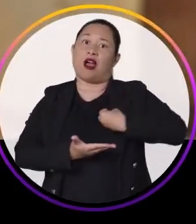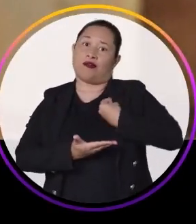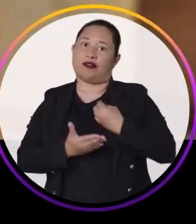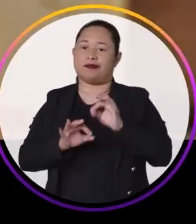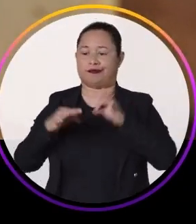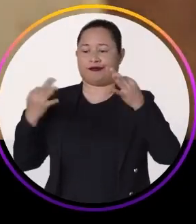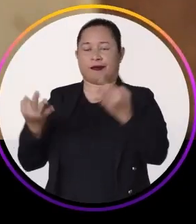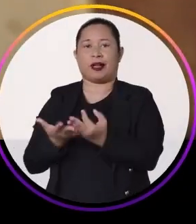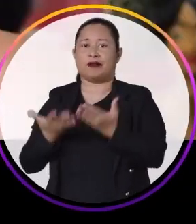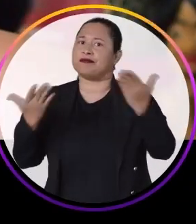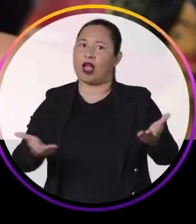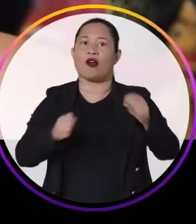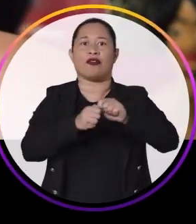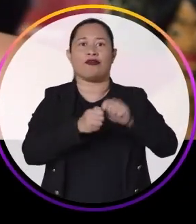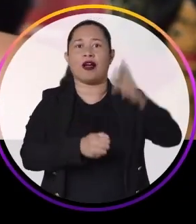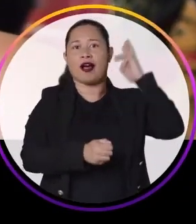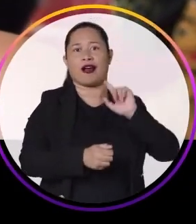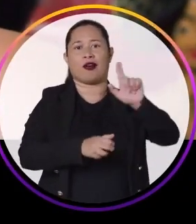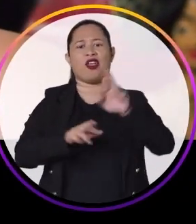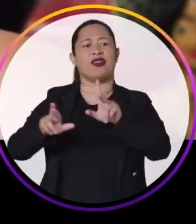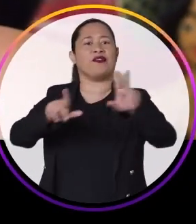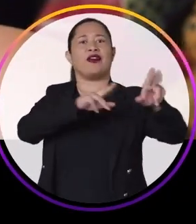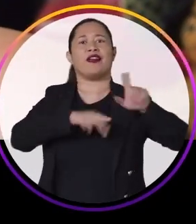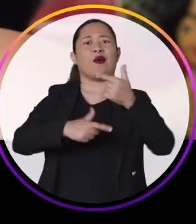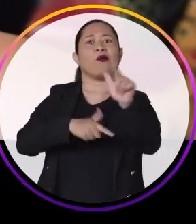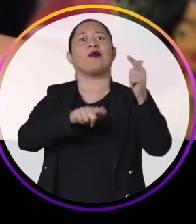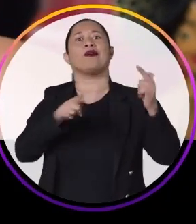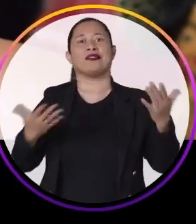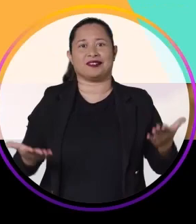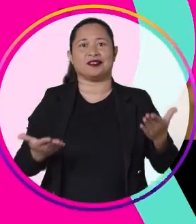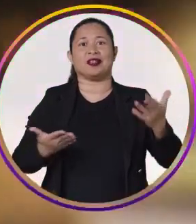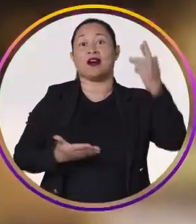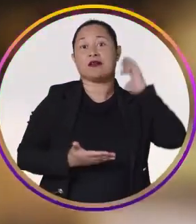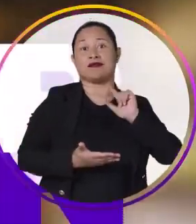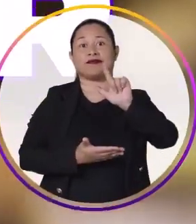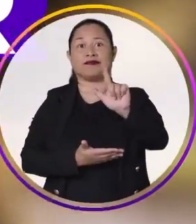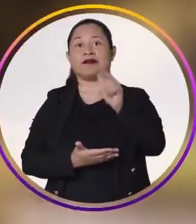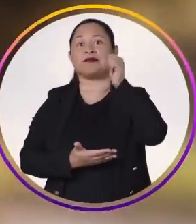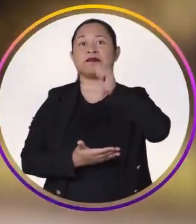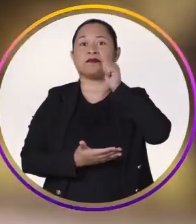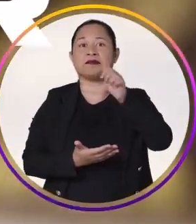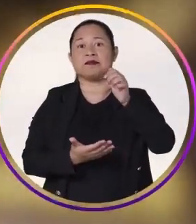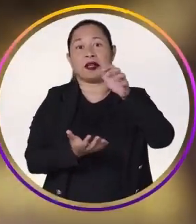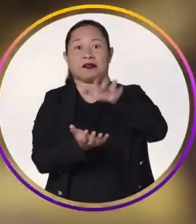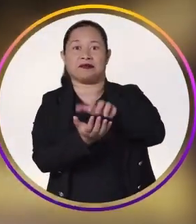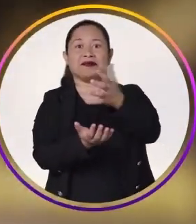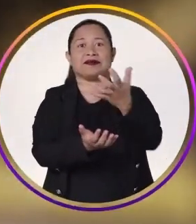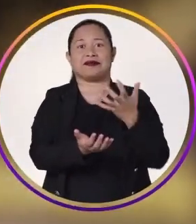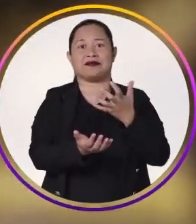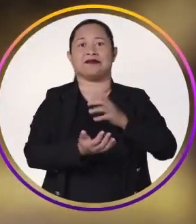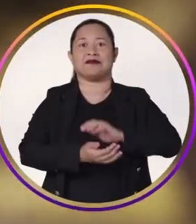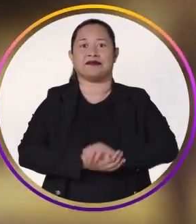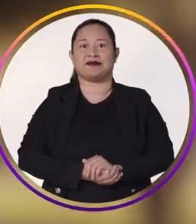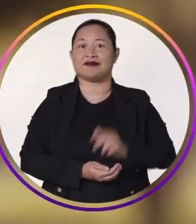e a vida da minha família. É o que faz Raquel ser diferente dos outros. Raquel,